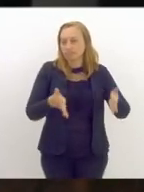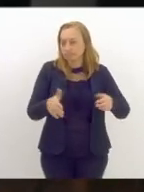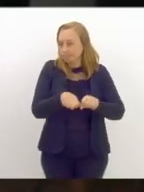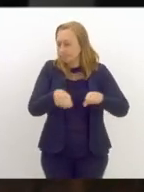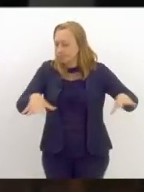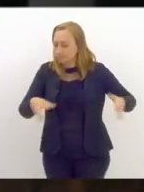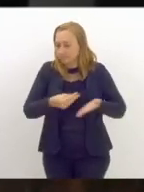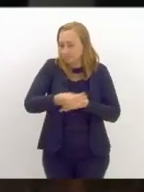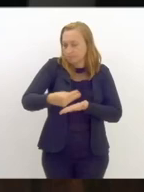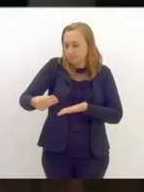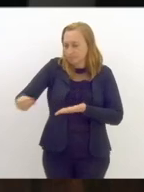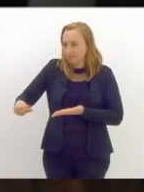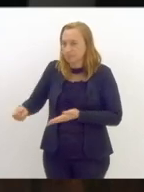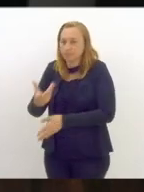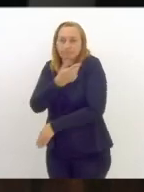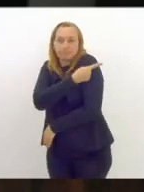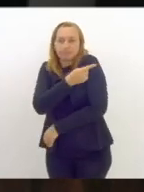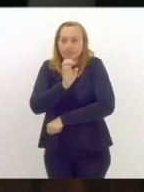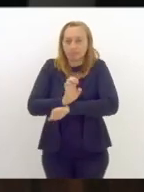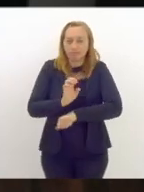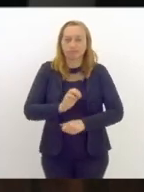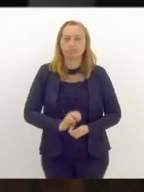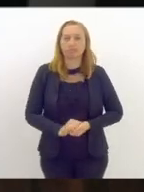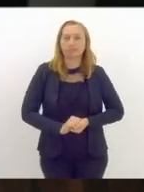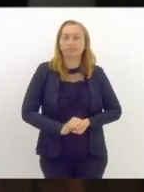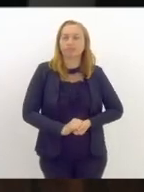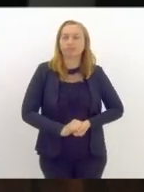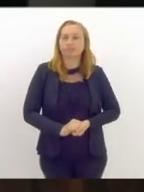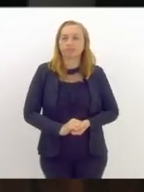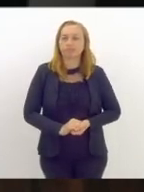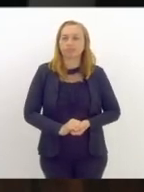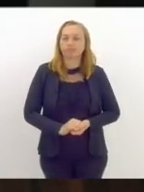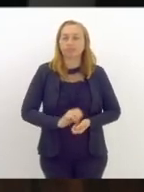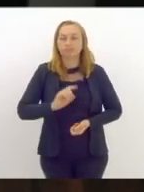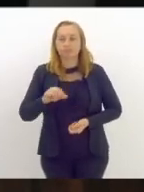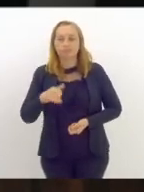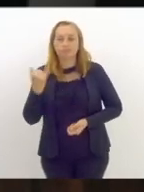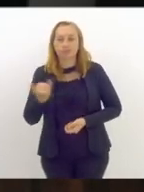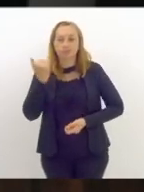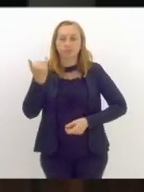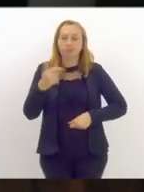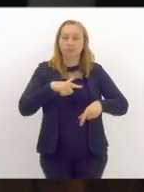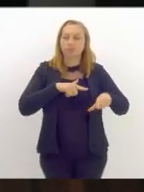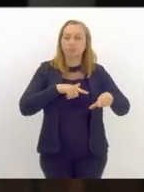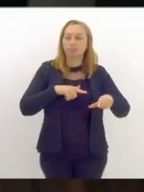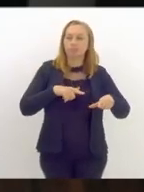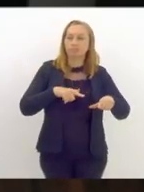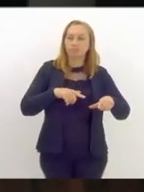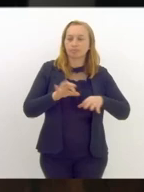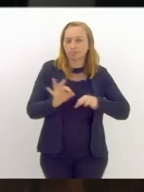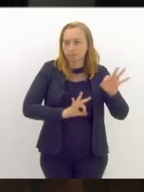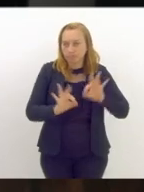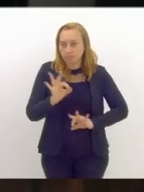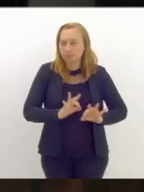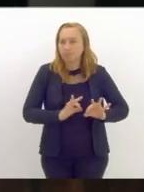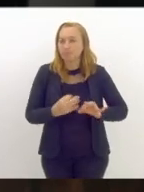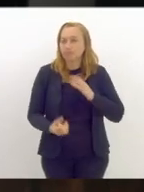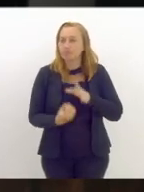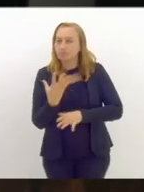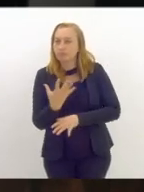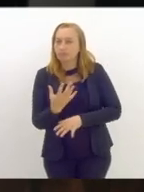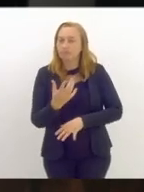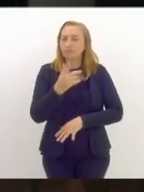distribuição igualitária de vacinas no Estado. Entre os importantes projetos que ajudou a desenvolver estão o